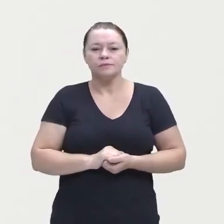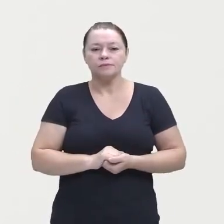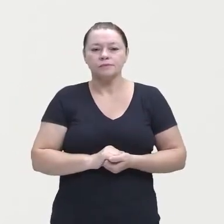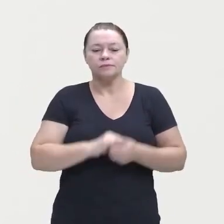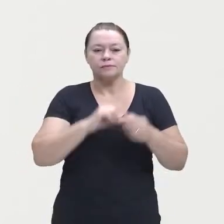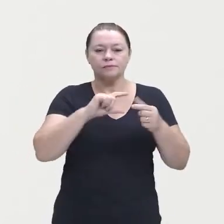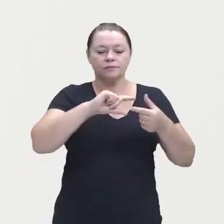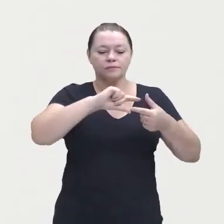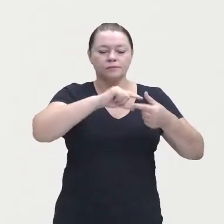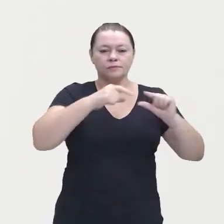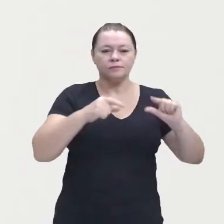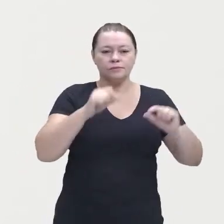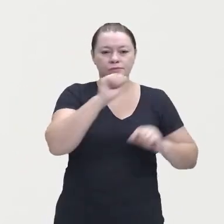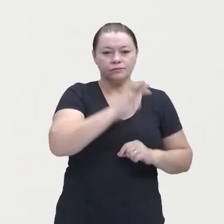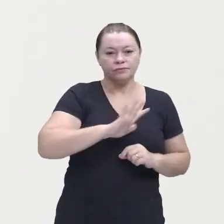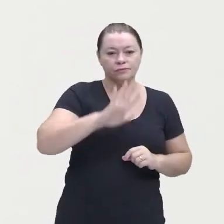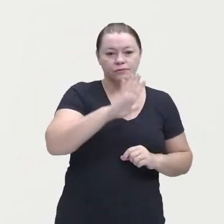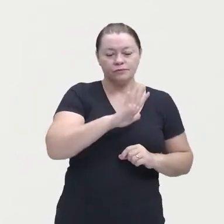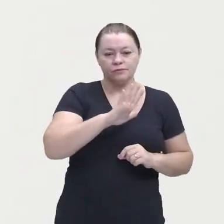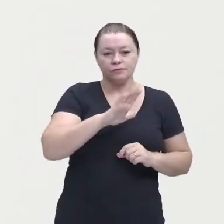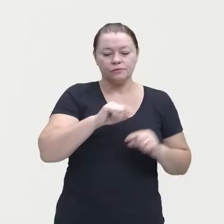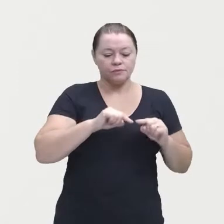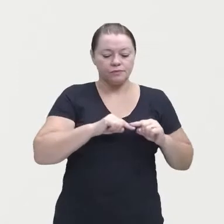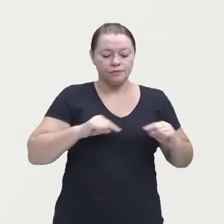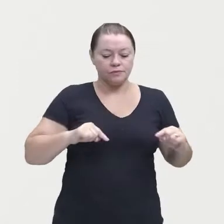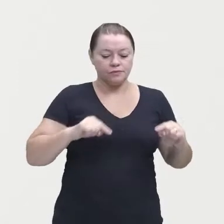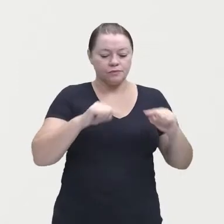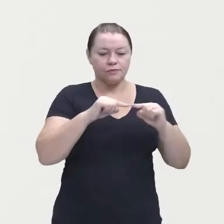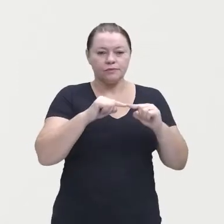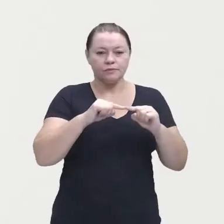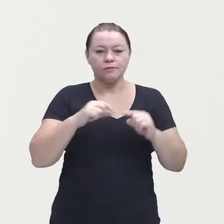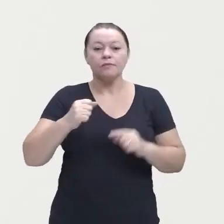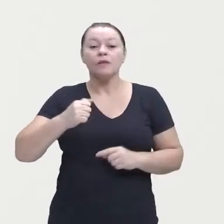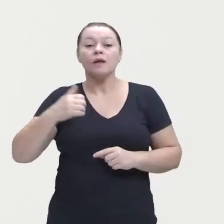Figura geométrica, triângulo. Quantidade.